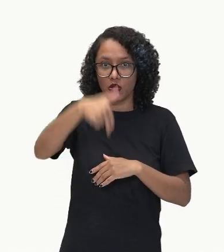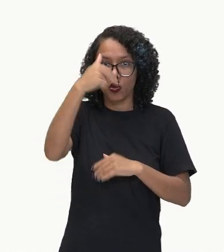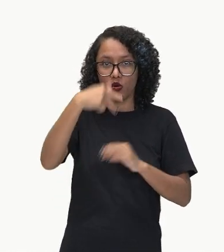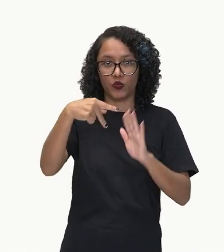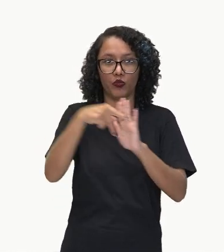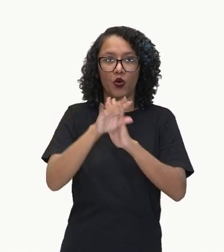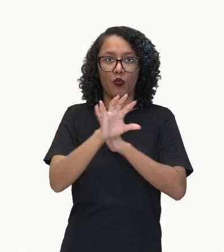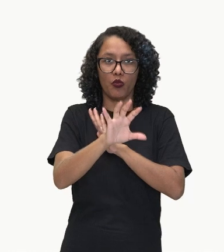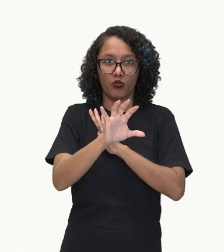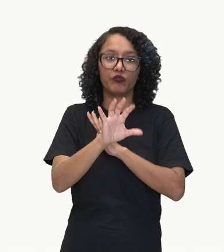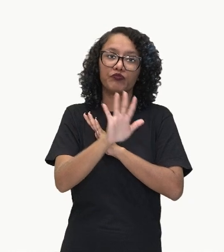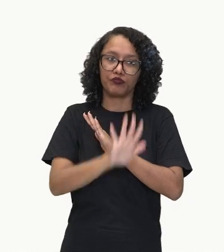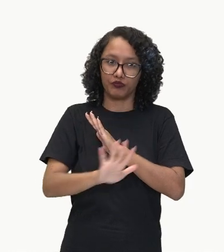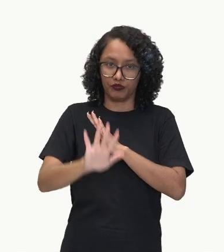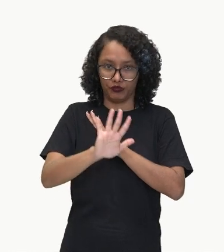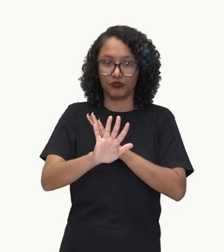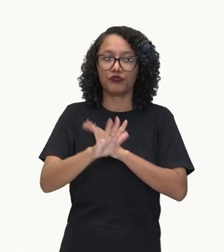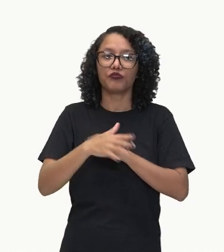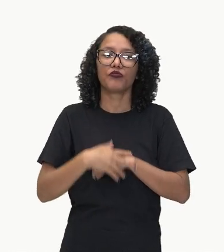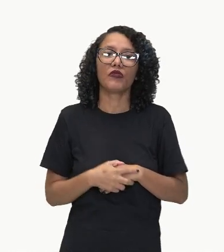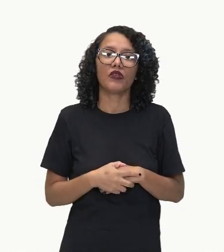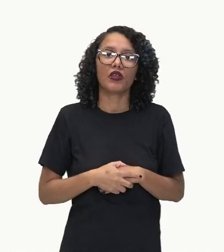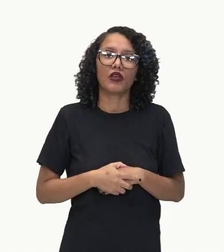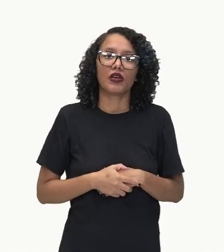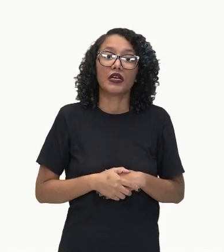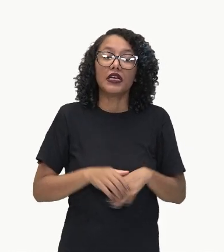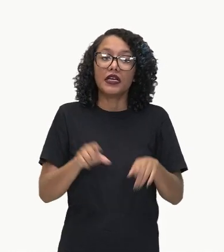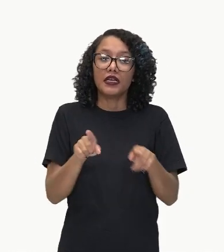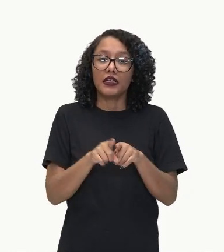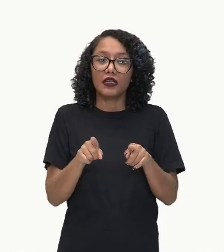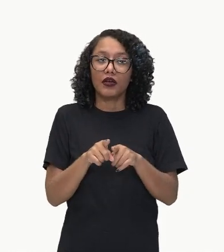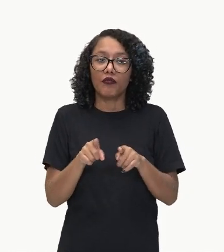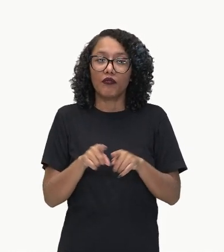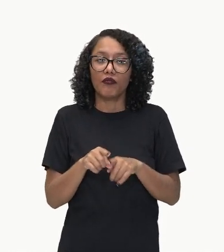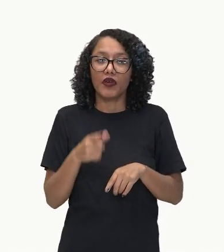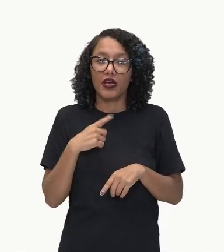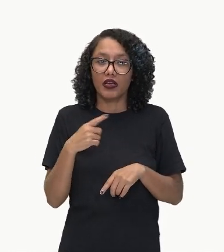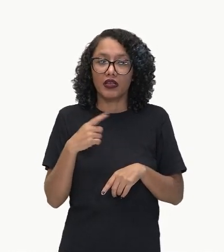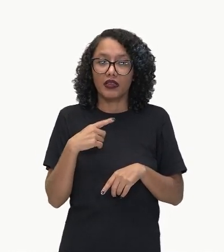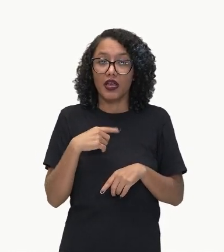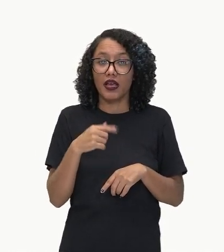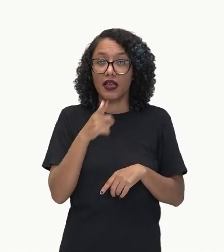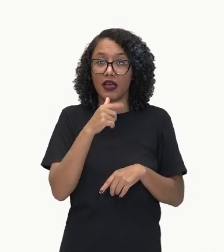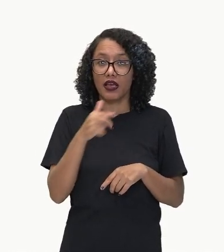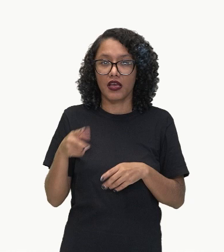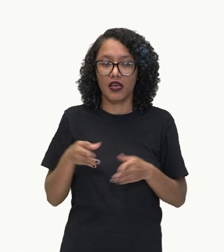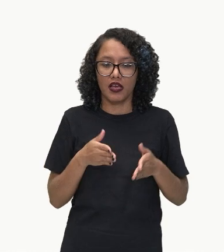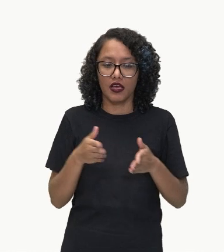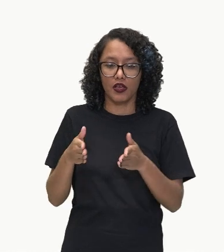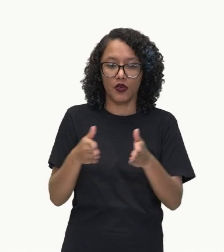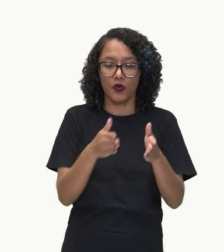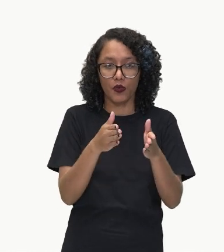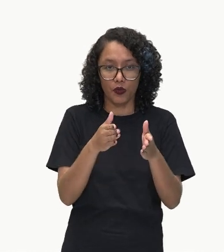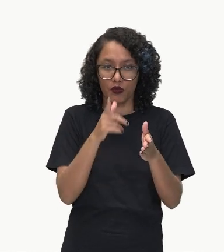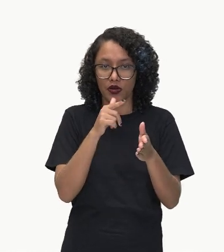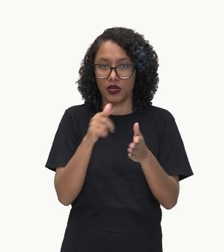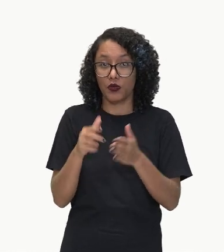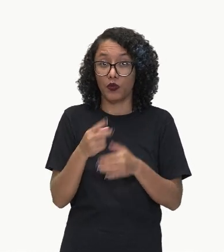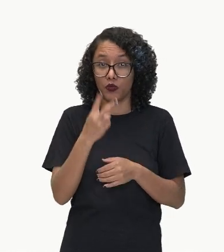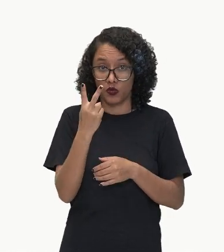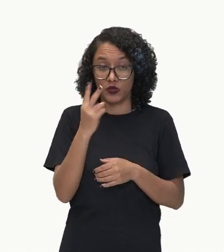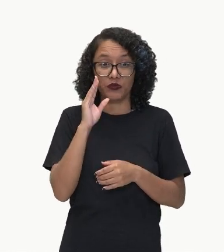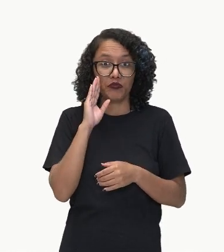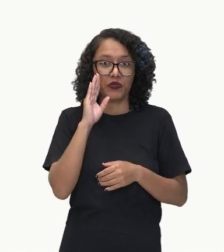região, ok? E é onde também vão nascer 2 principais rios que vão abastecer